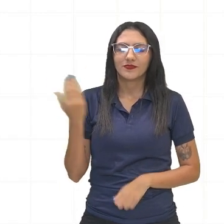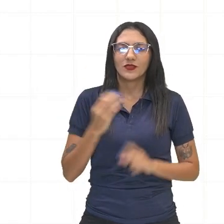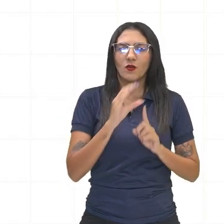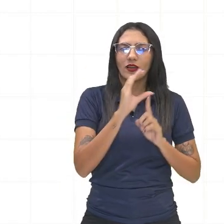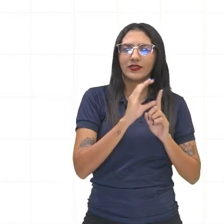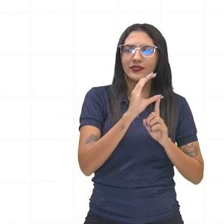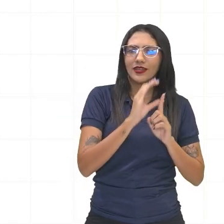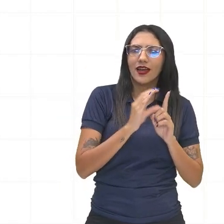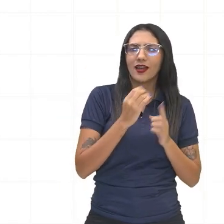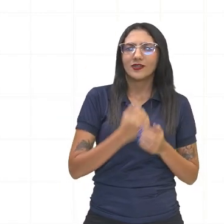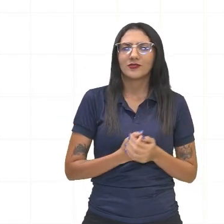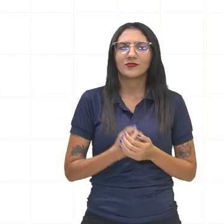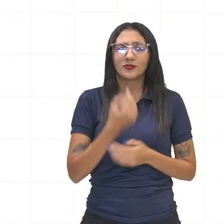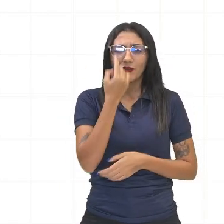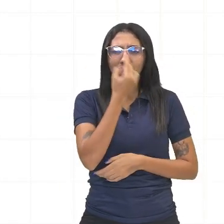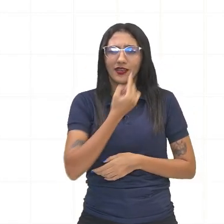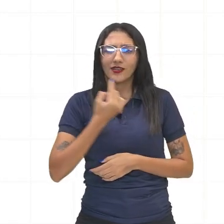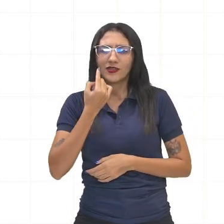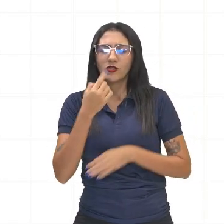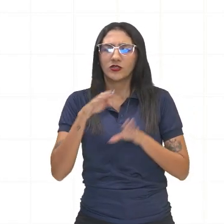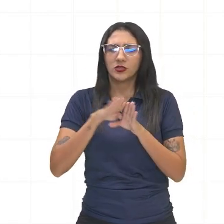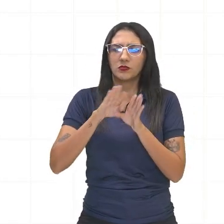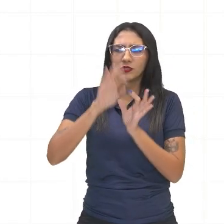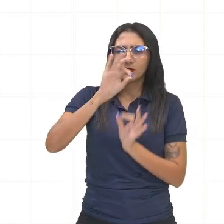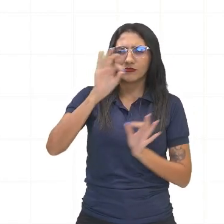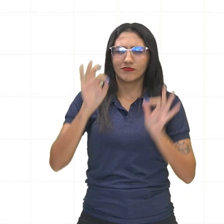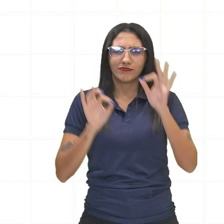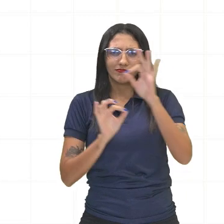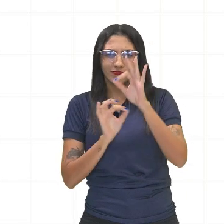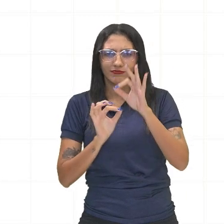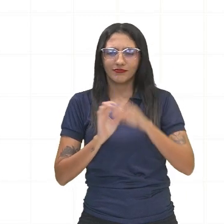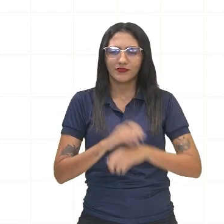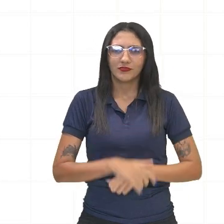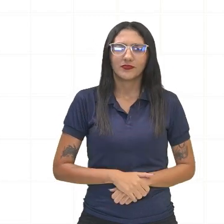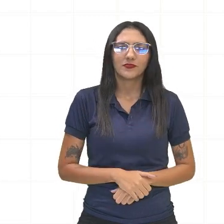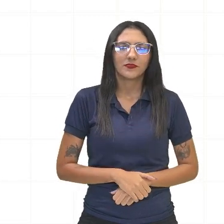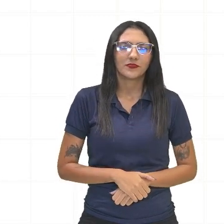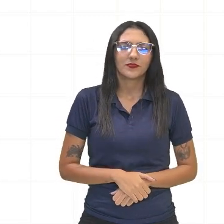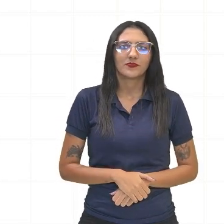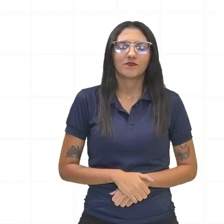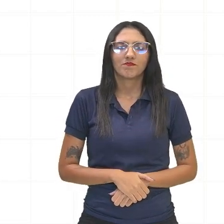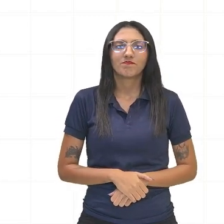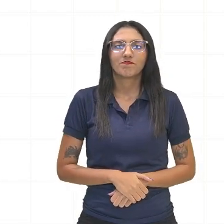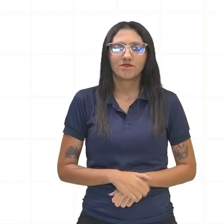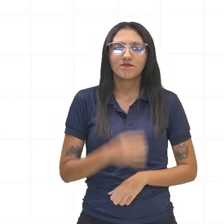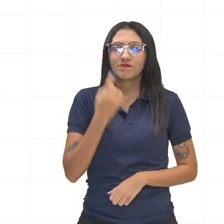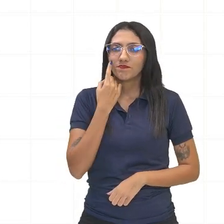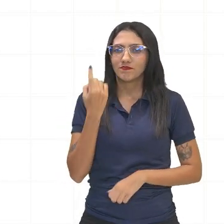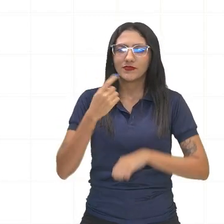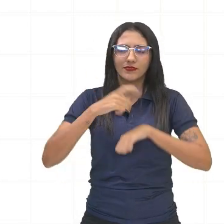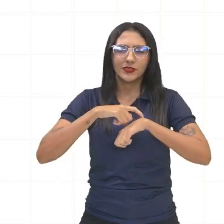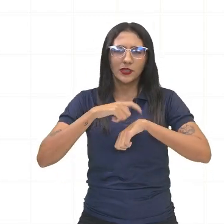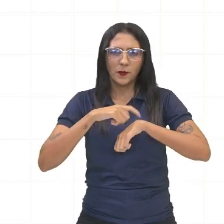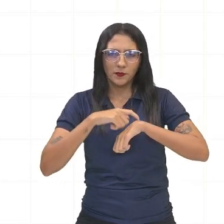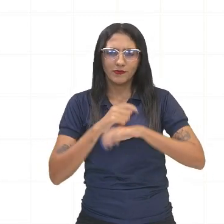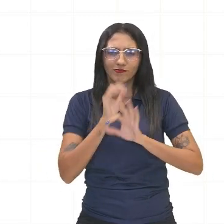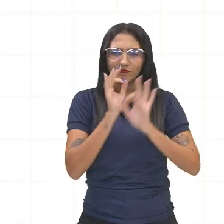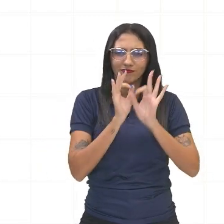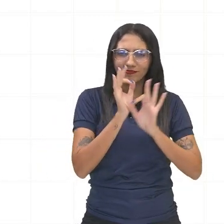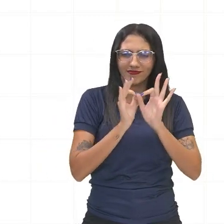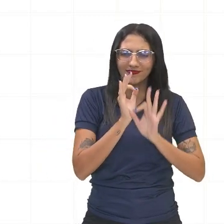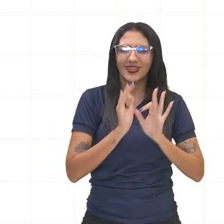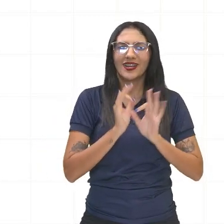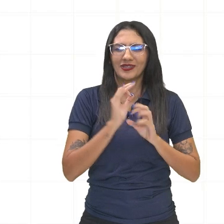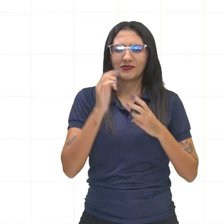de um relógio e de uma ampulheta, tá? Então, esse tempo controlado então por calendários e